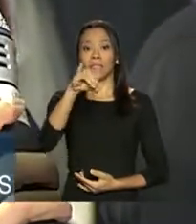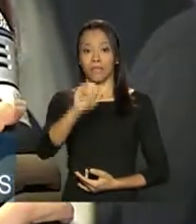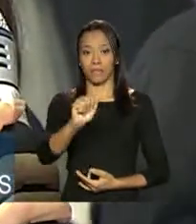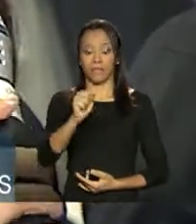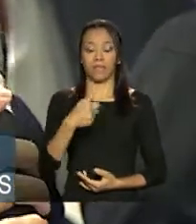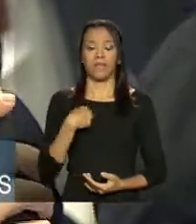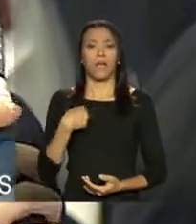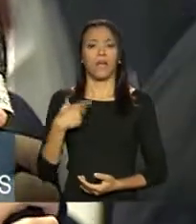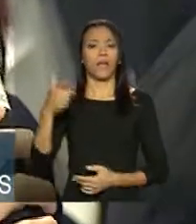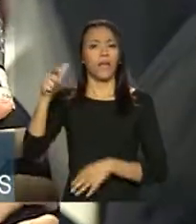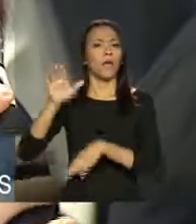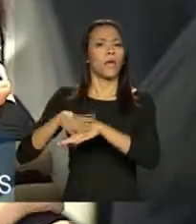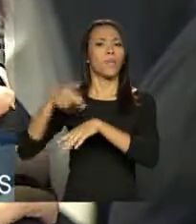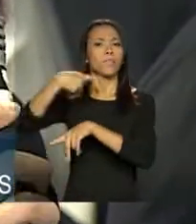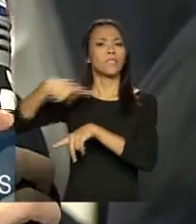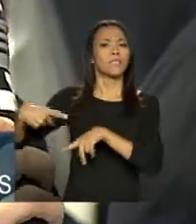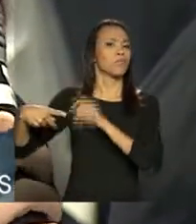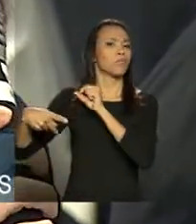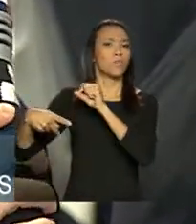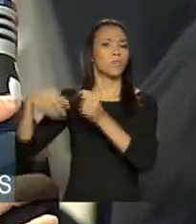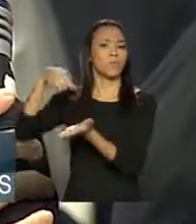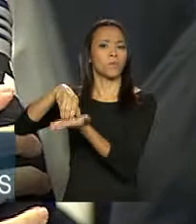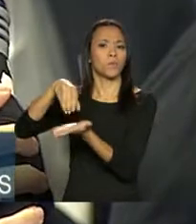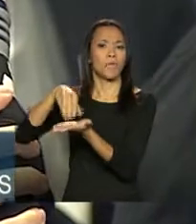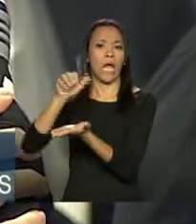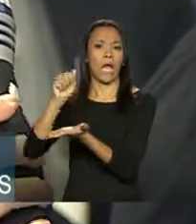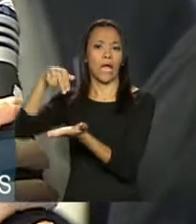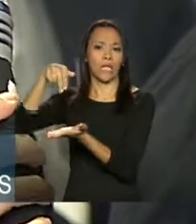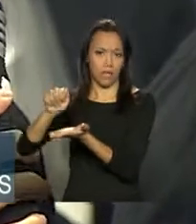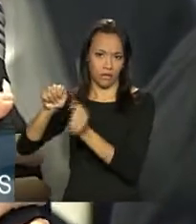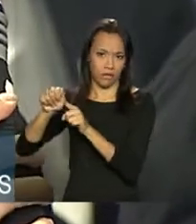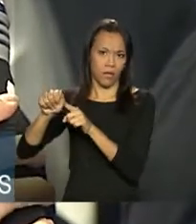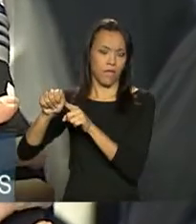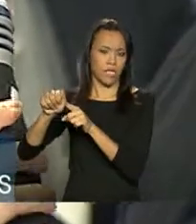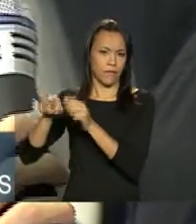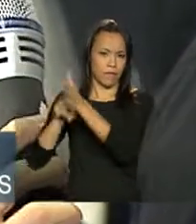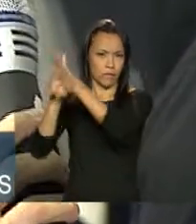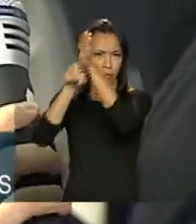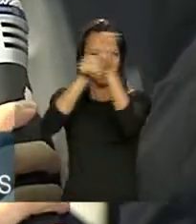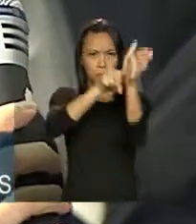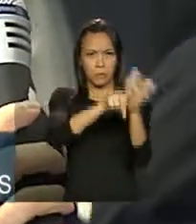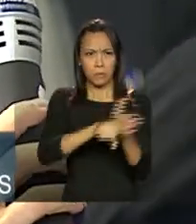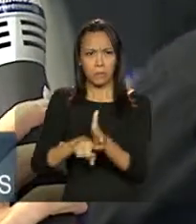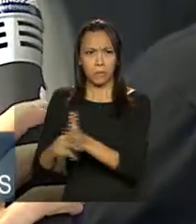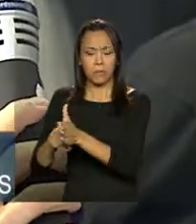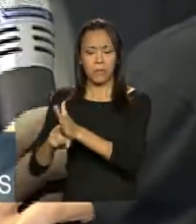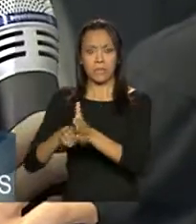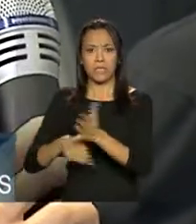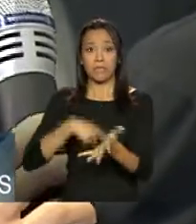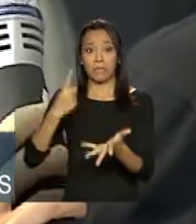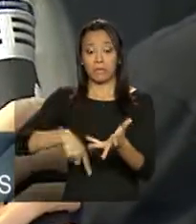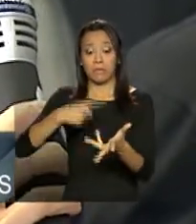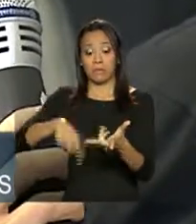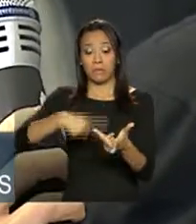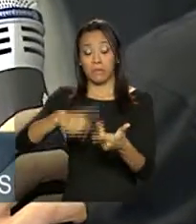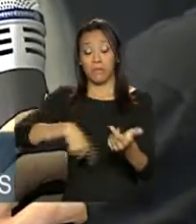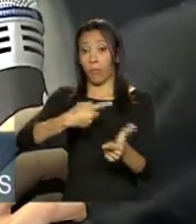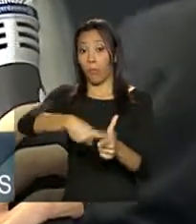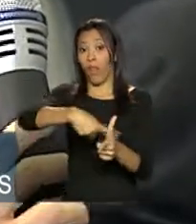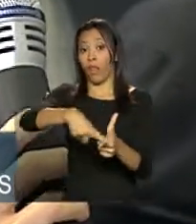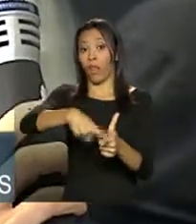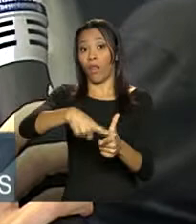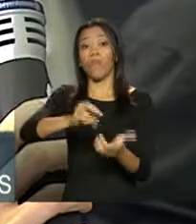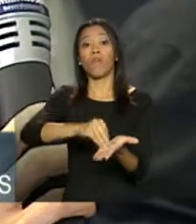Carlos Nobre o presidente da Ana fizeram um diagnóstico apresentando uma situação muito crítica muito grave de chuvas